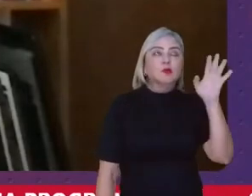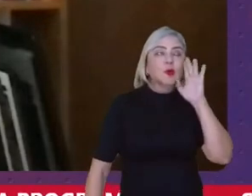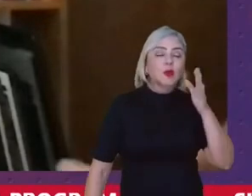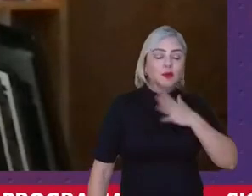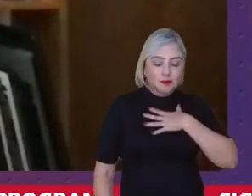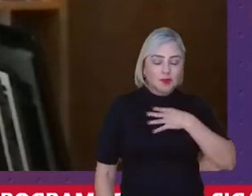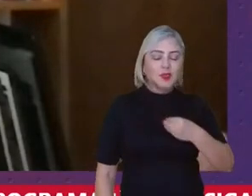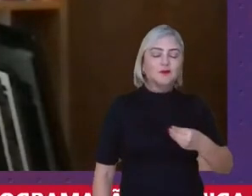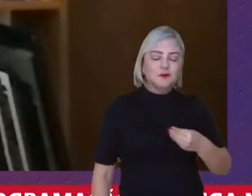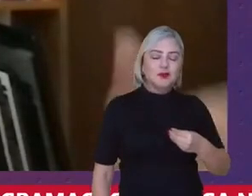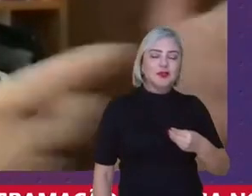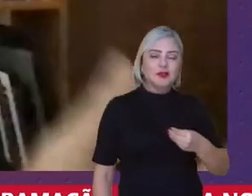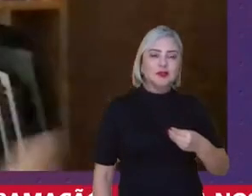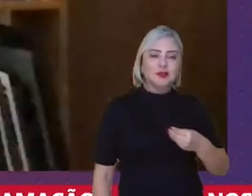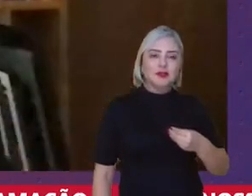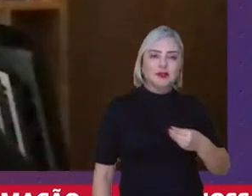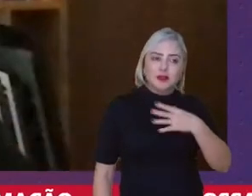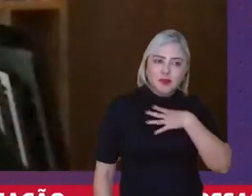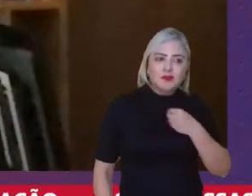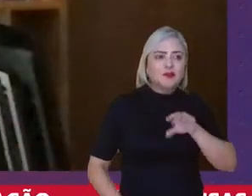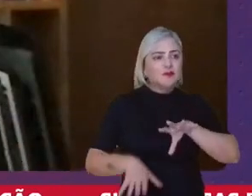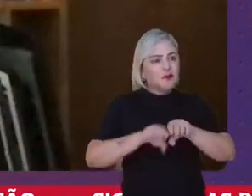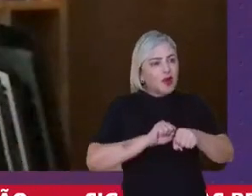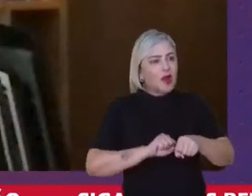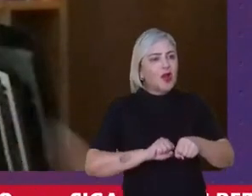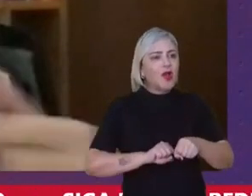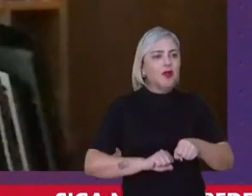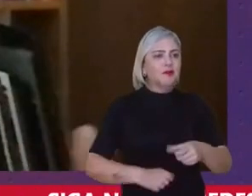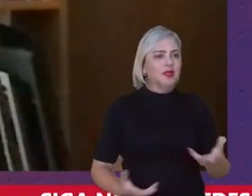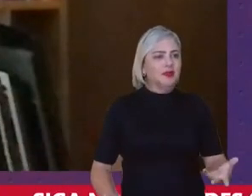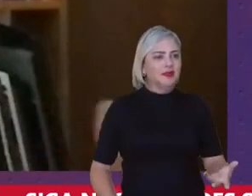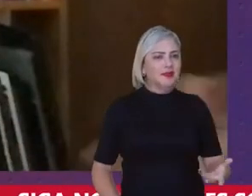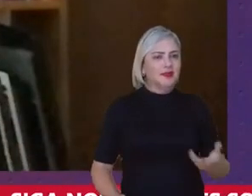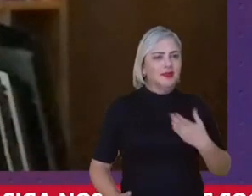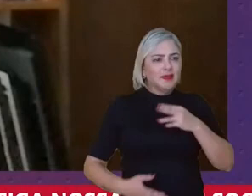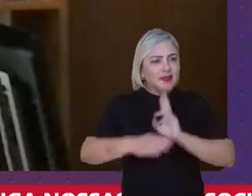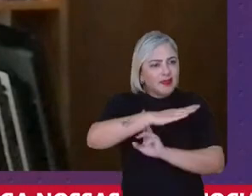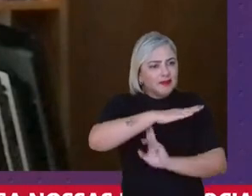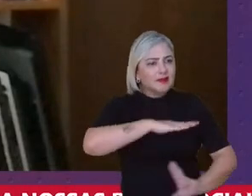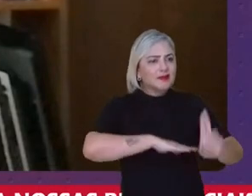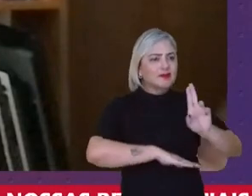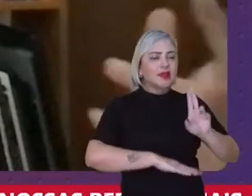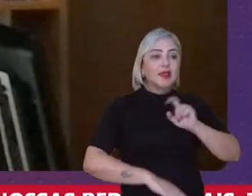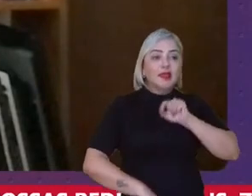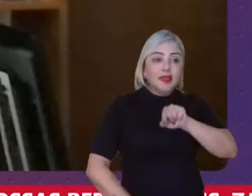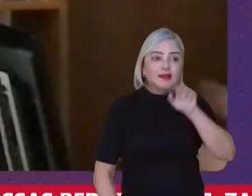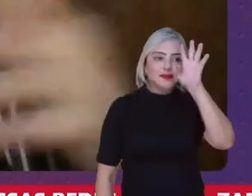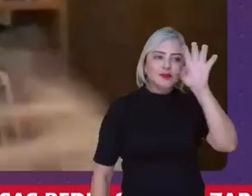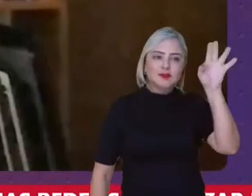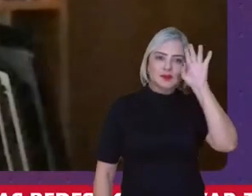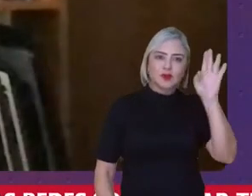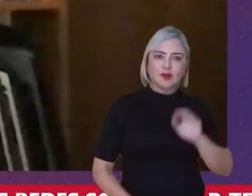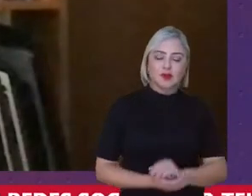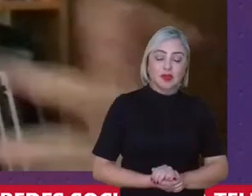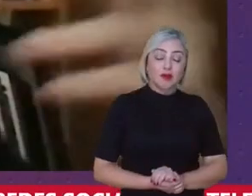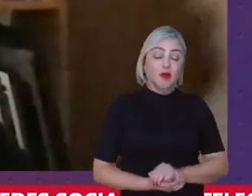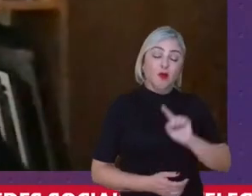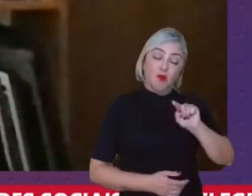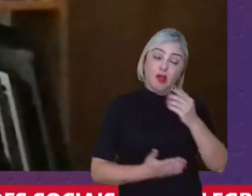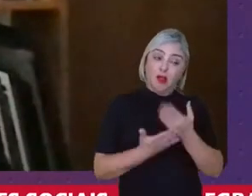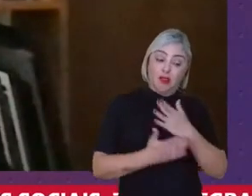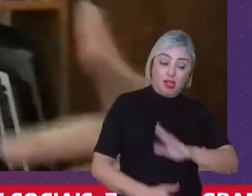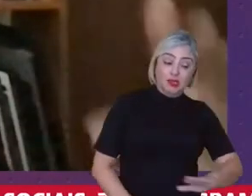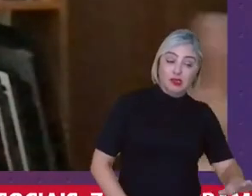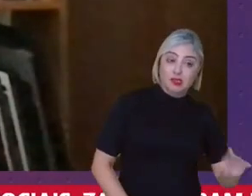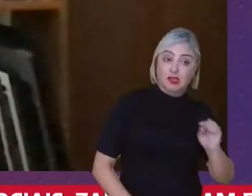Que meu filho, a família empobrecida, que meu filho vire doutor, que meu filho vá para a universidade, esse é o sonho. Então, quando a criança não está na aula,